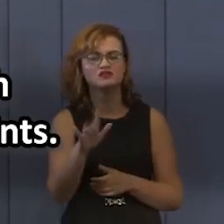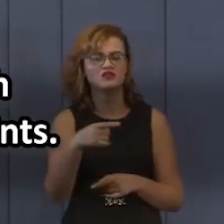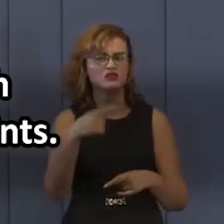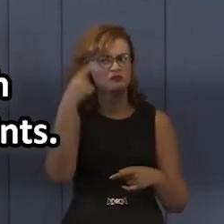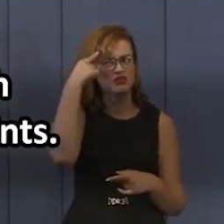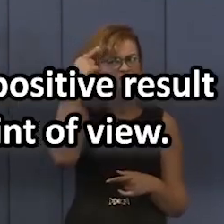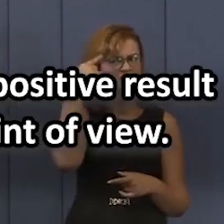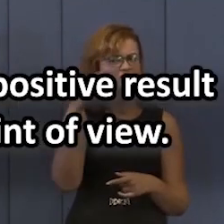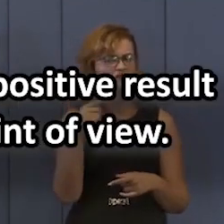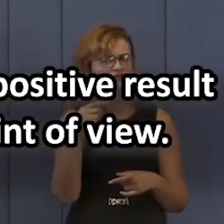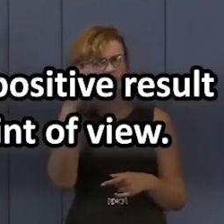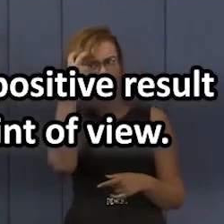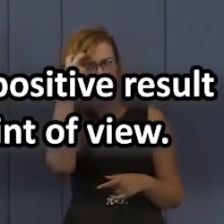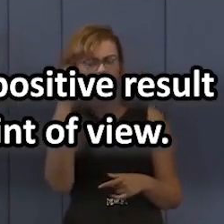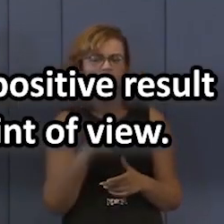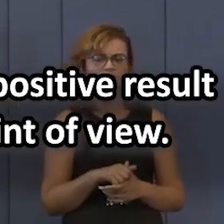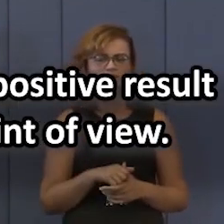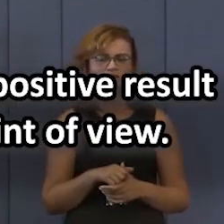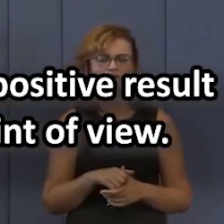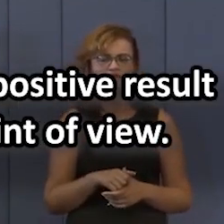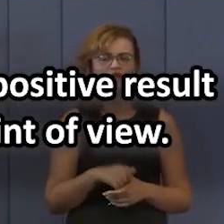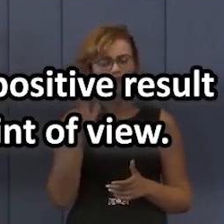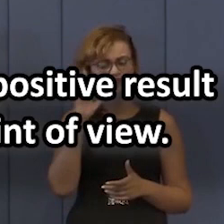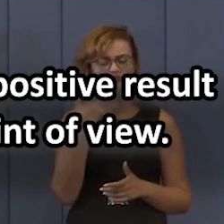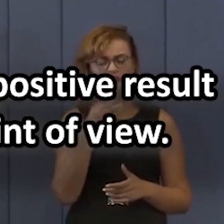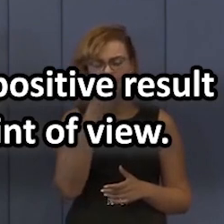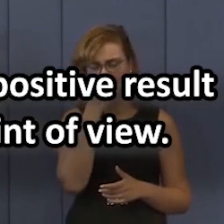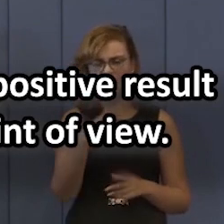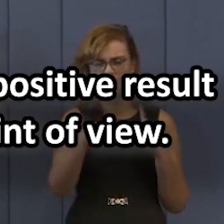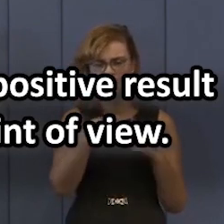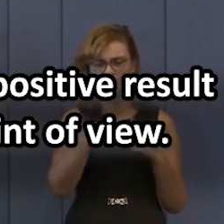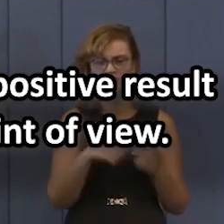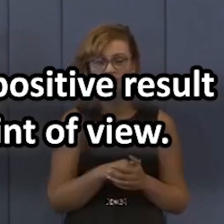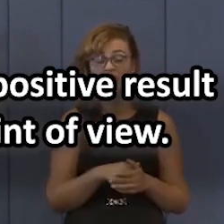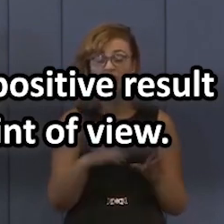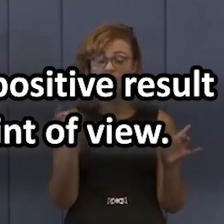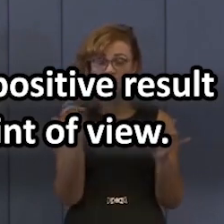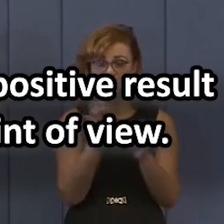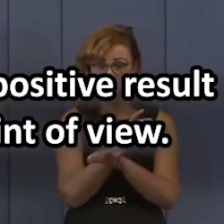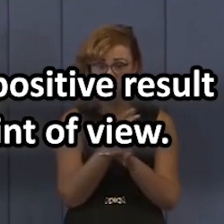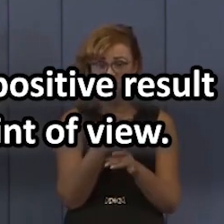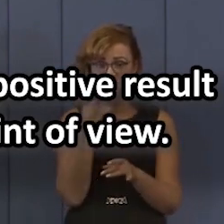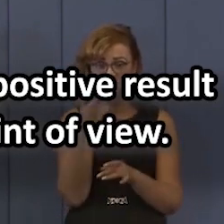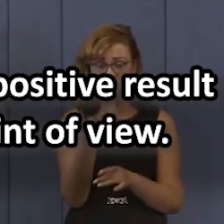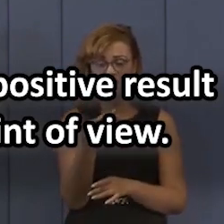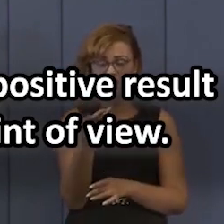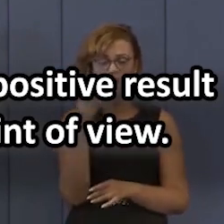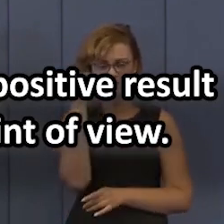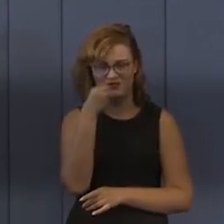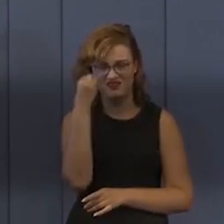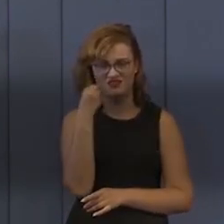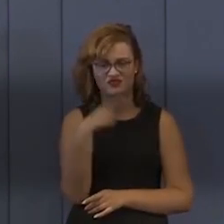a discutir, a gerar, sob o ponto de vista intelectual e cultural, um resultado positivo de